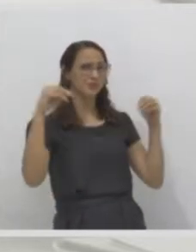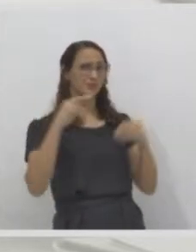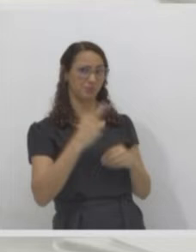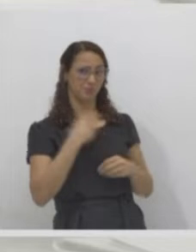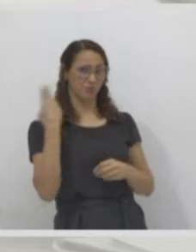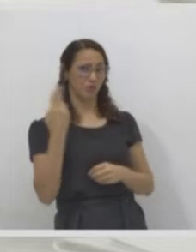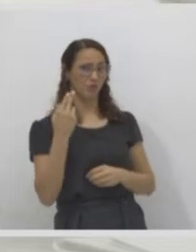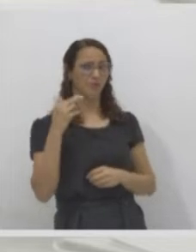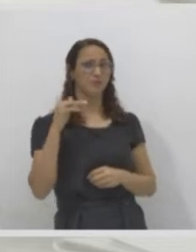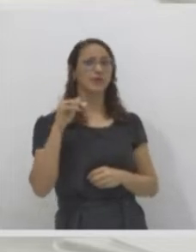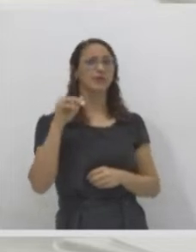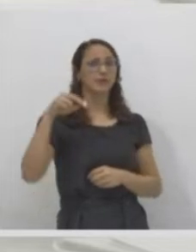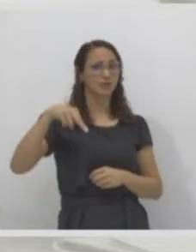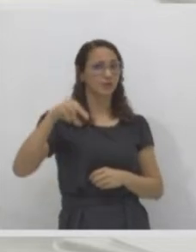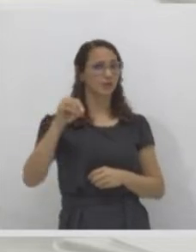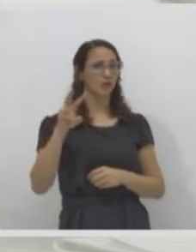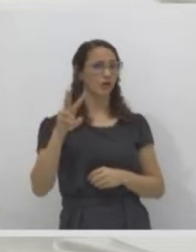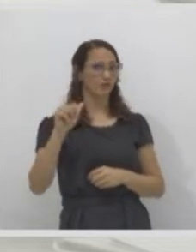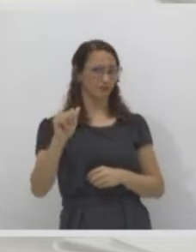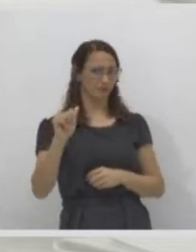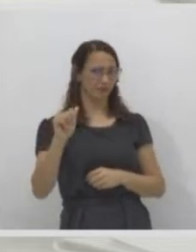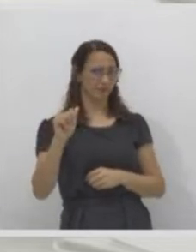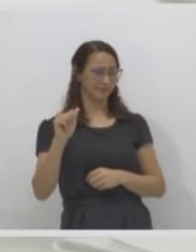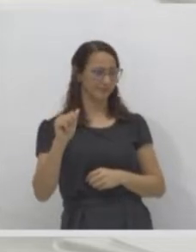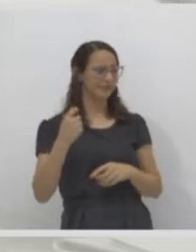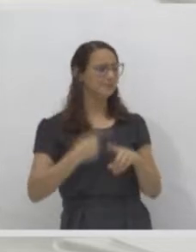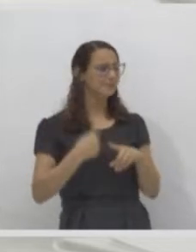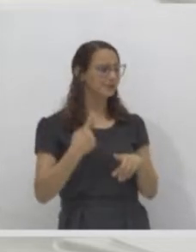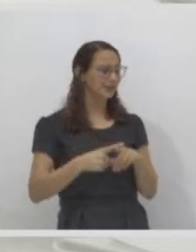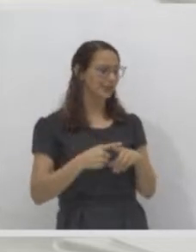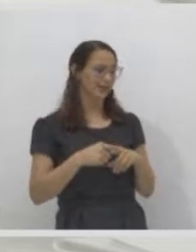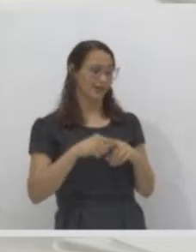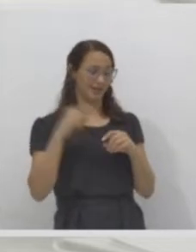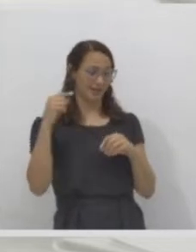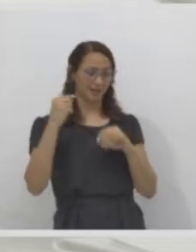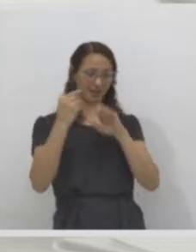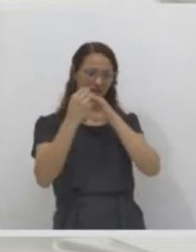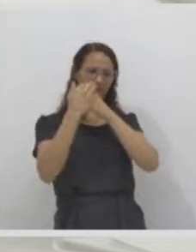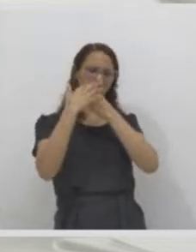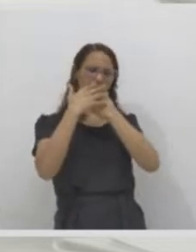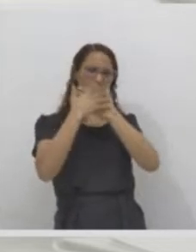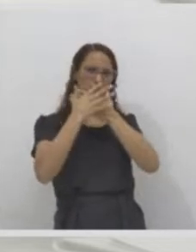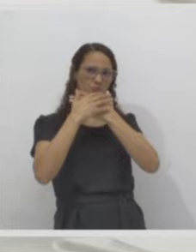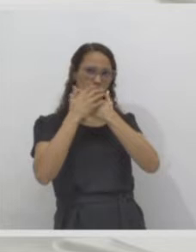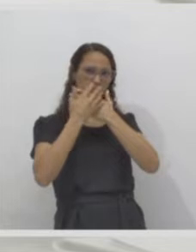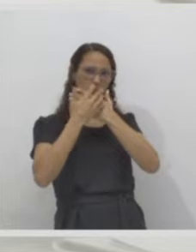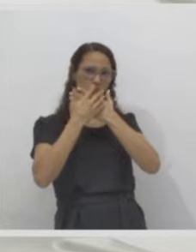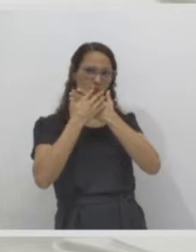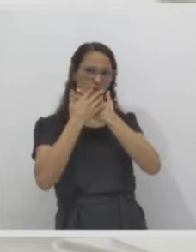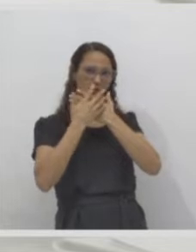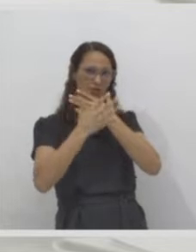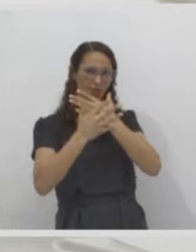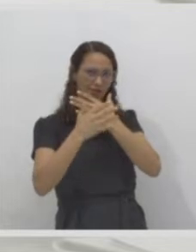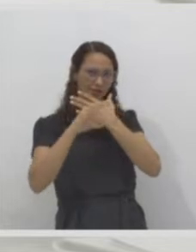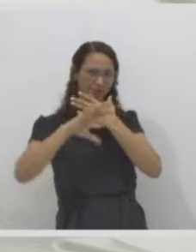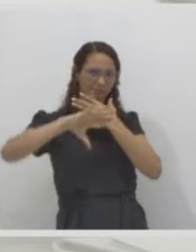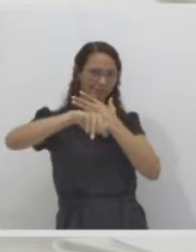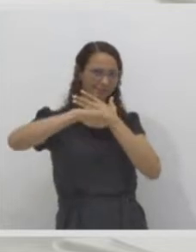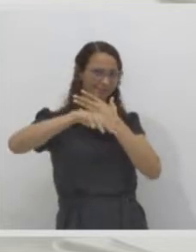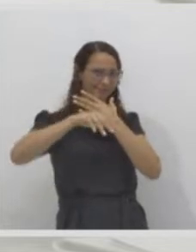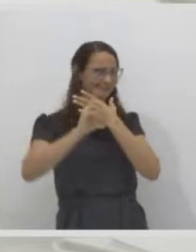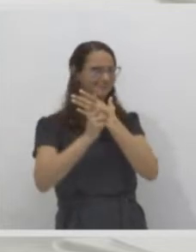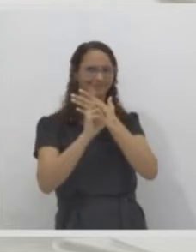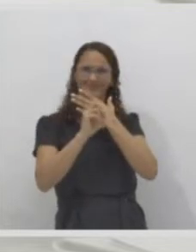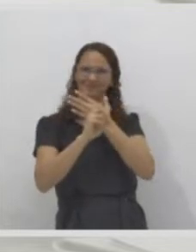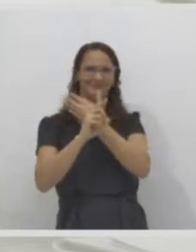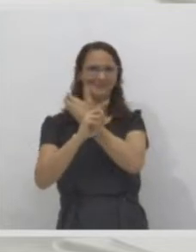chamada de Lua Nova, é porque nesse momento sua face iluminada não está voltada para a Terra, não sendo